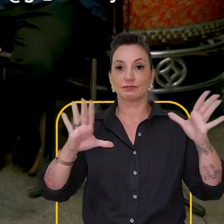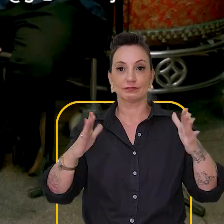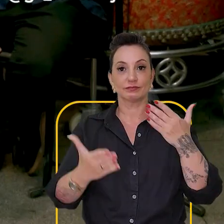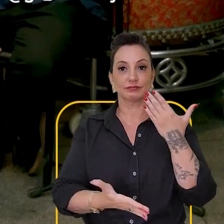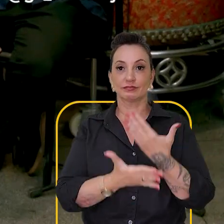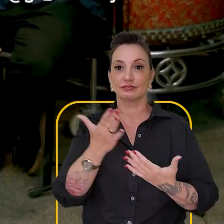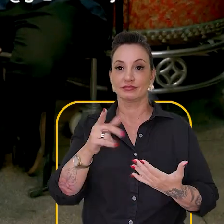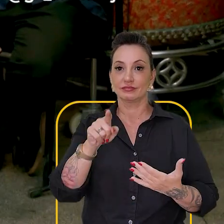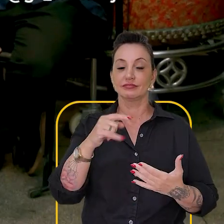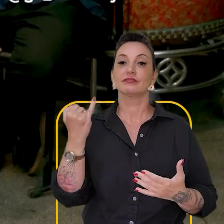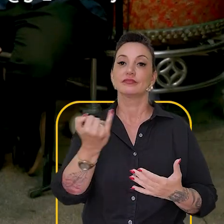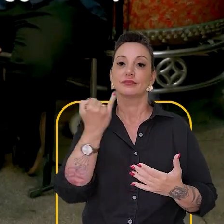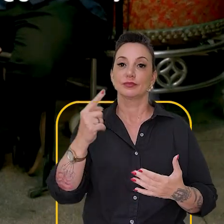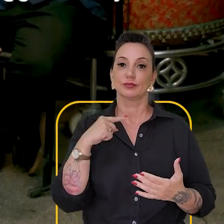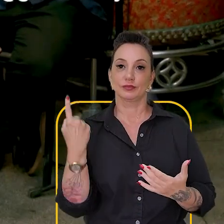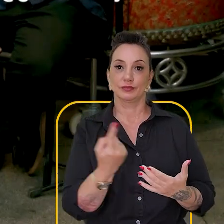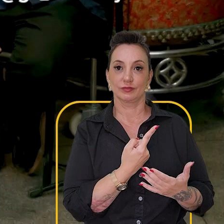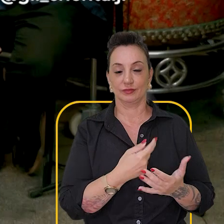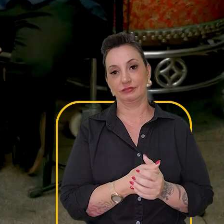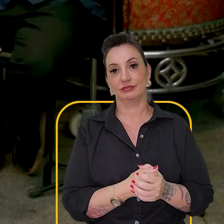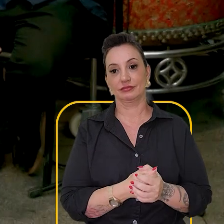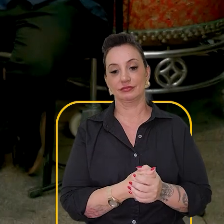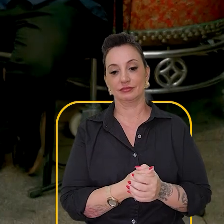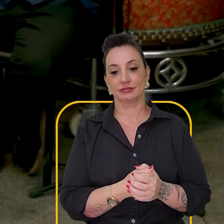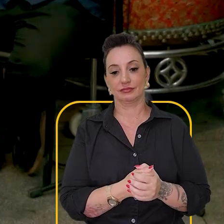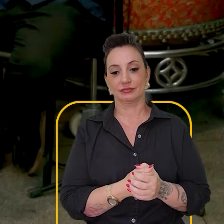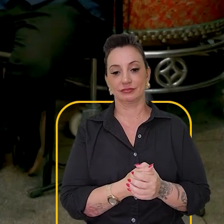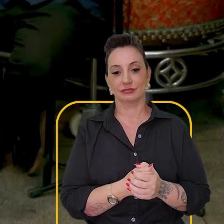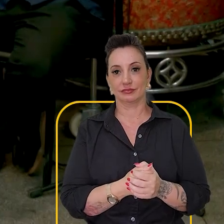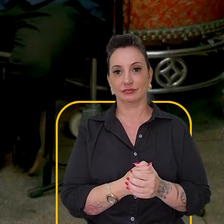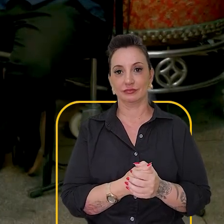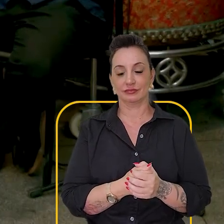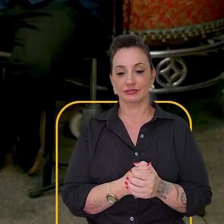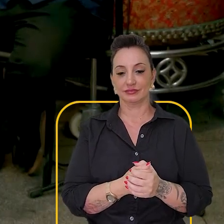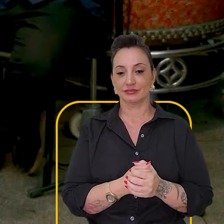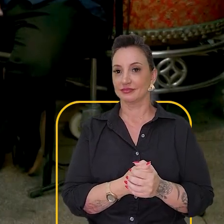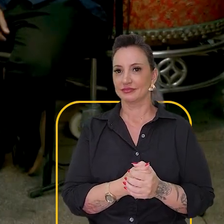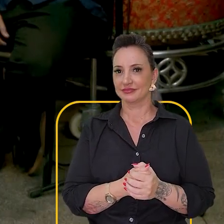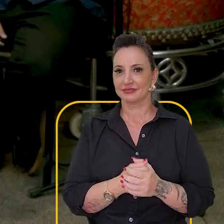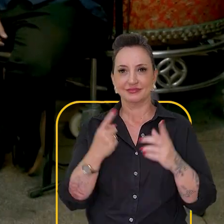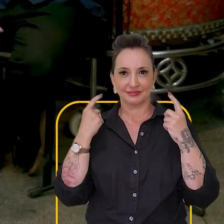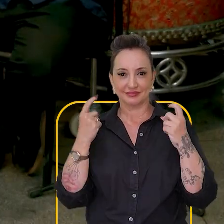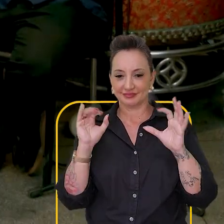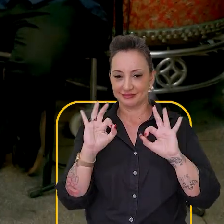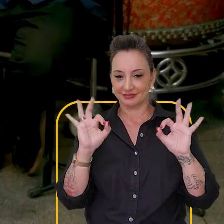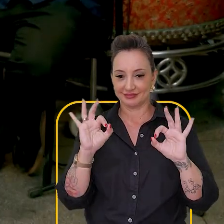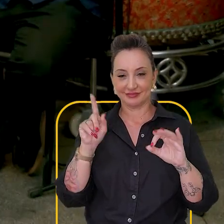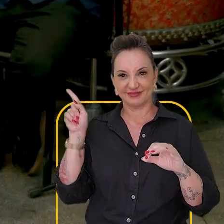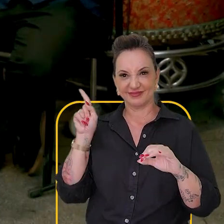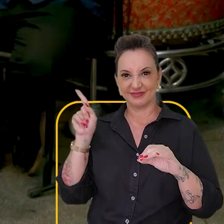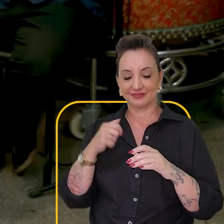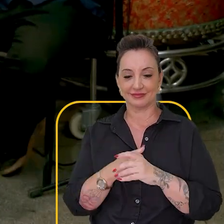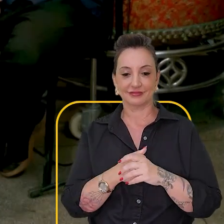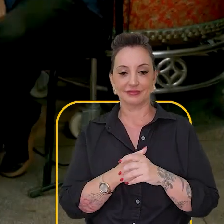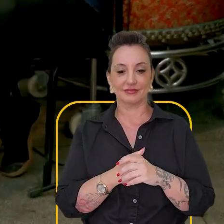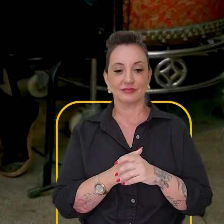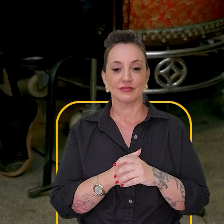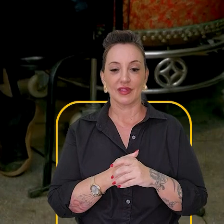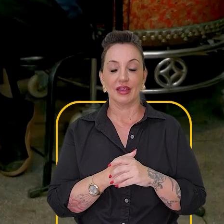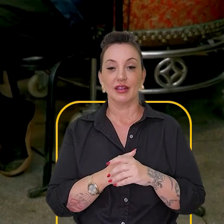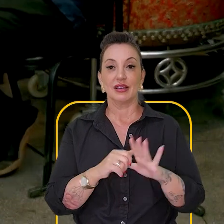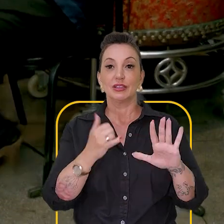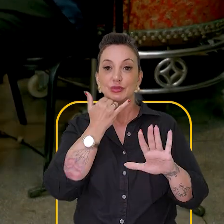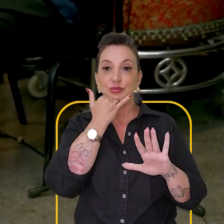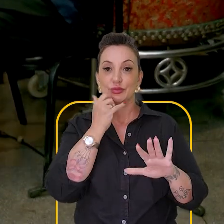vai matando os vínculos você vai se perdendo eu acho que isso é muito importante tá entrando á não